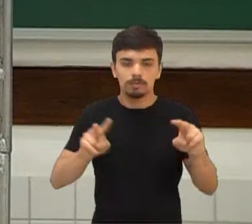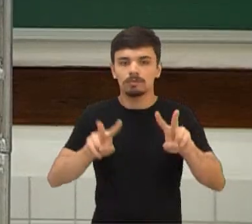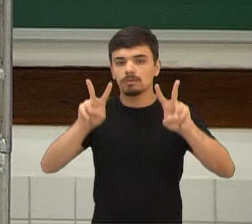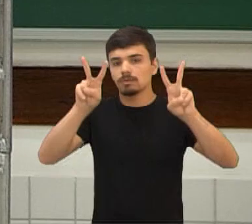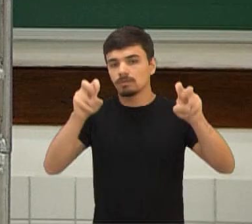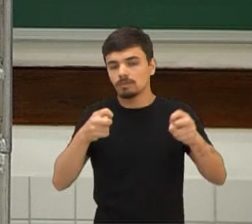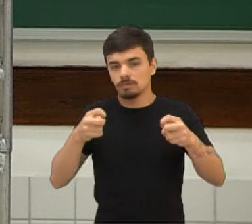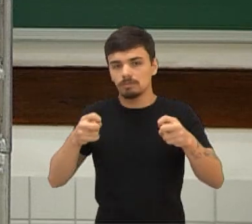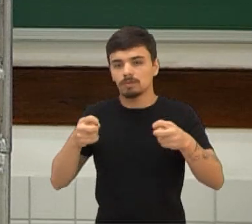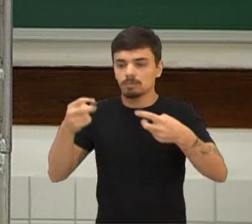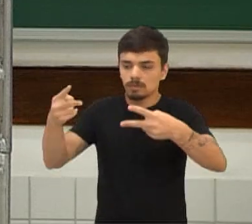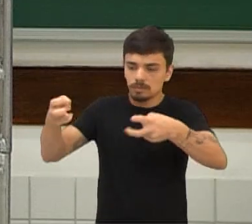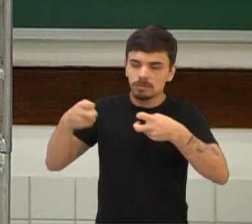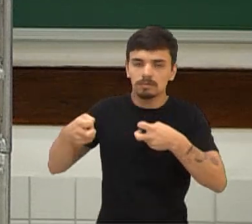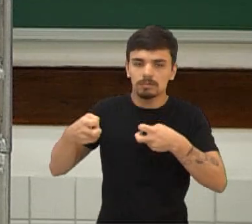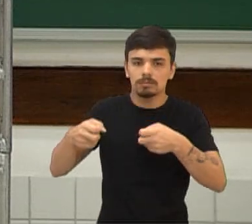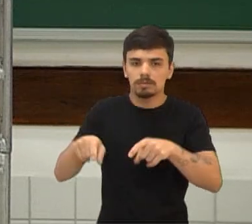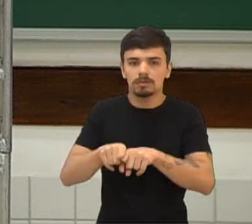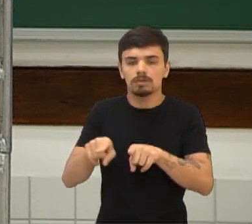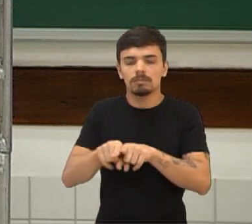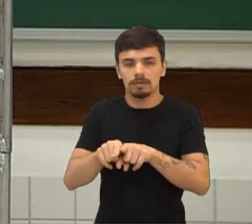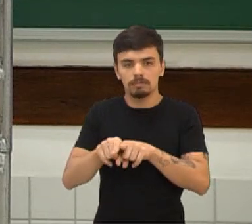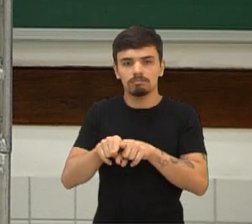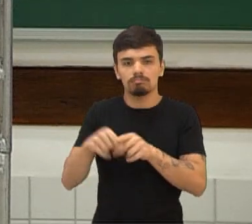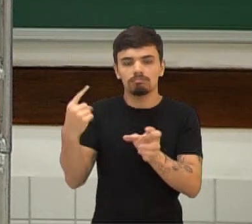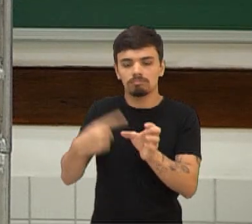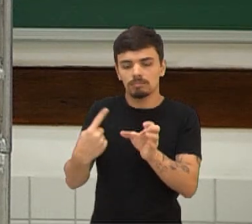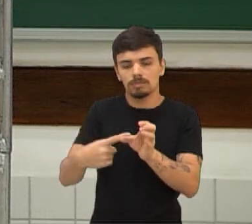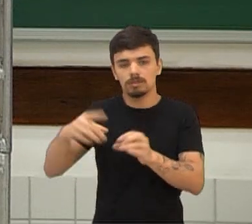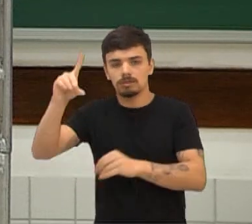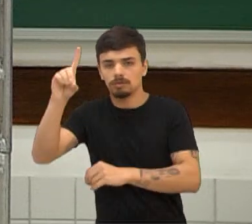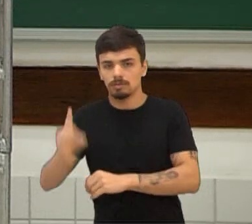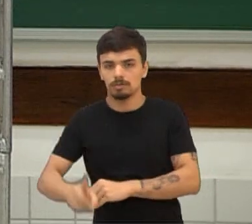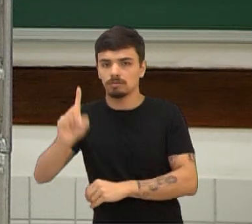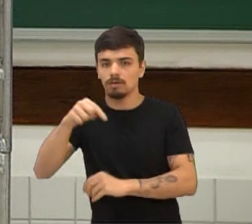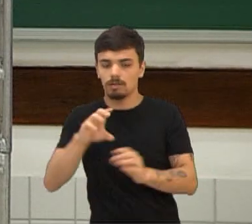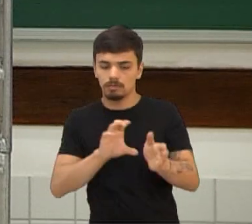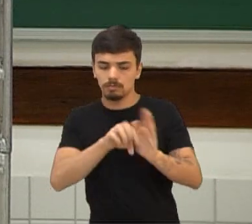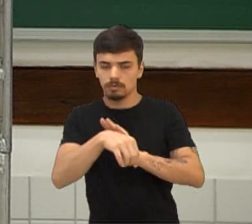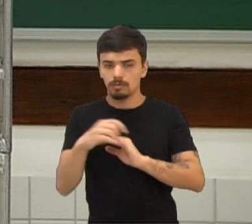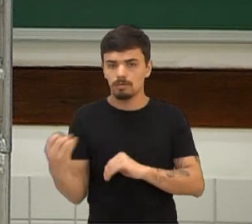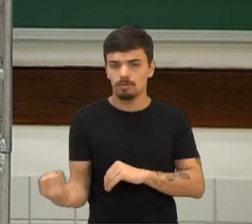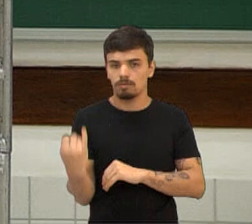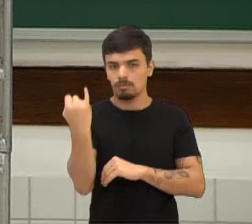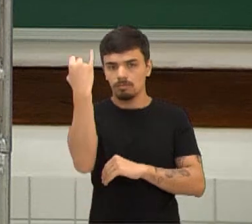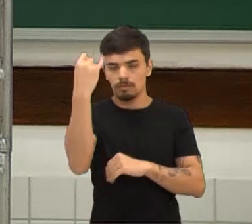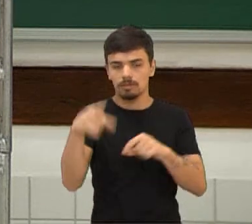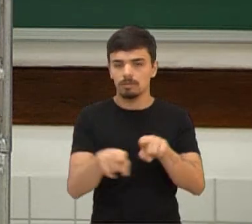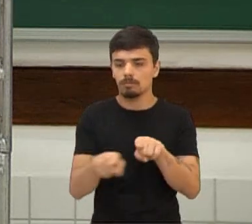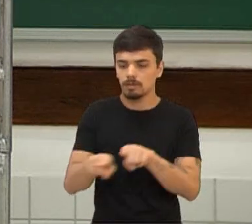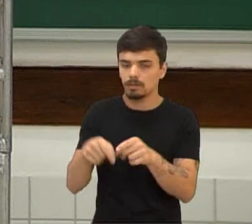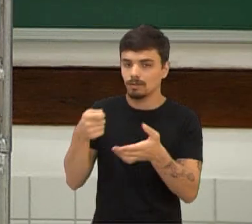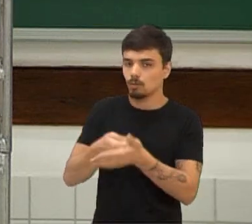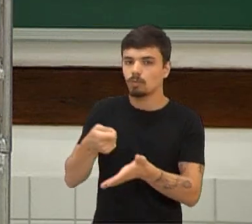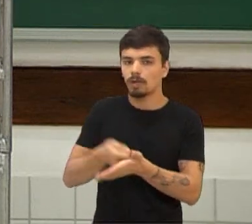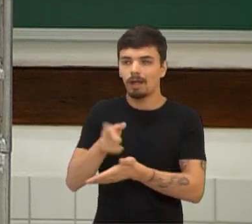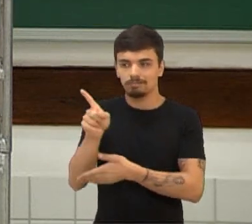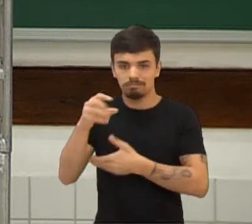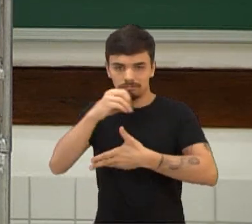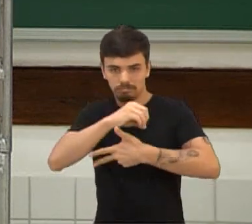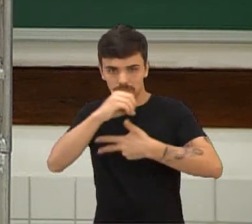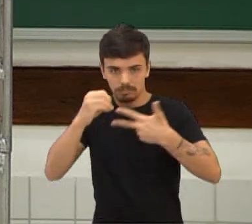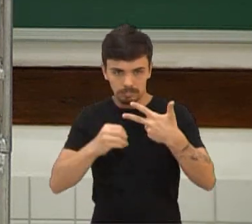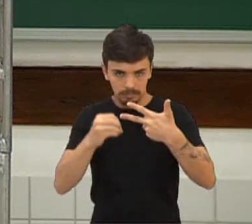de cidadania e direitos, que são conceitos muito importantes e, como a gente viu, muito cobrados no Enem.